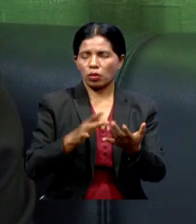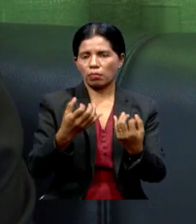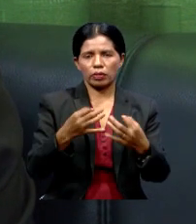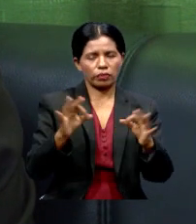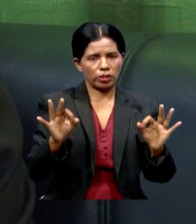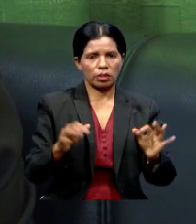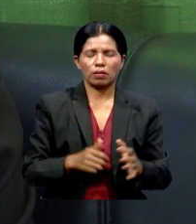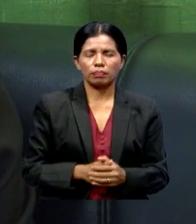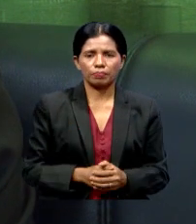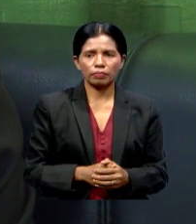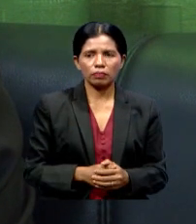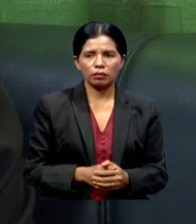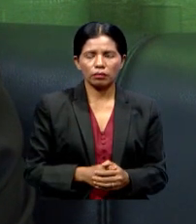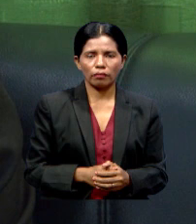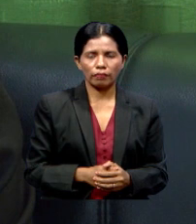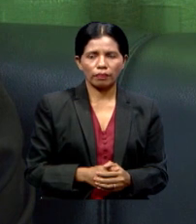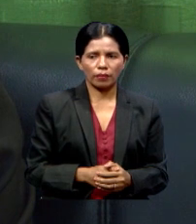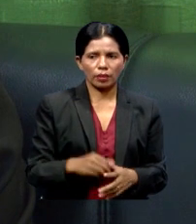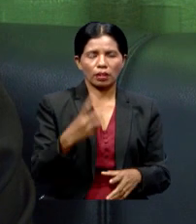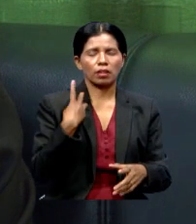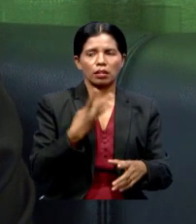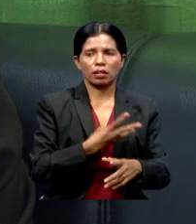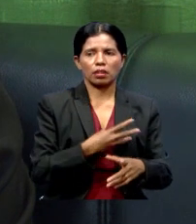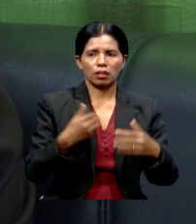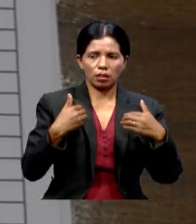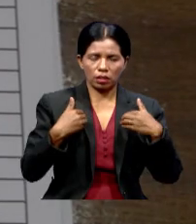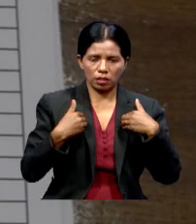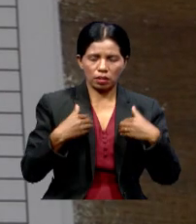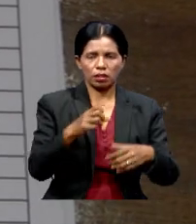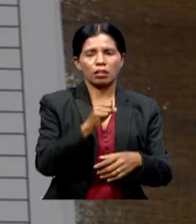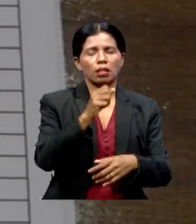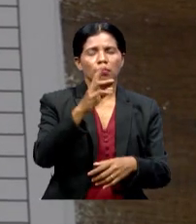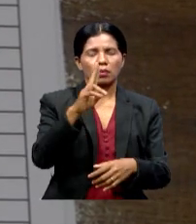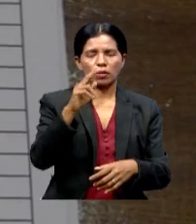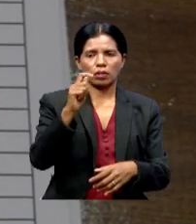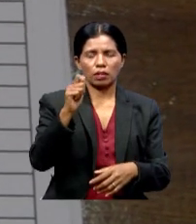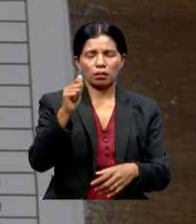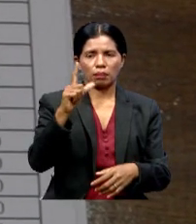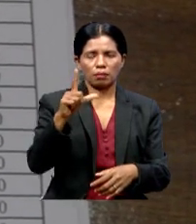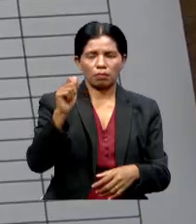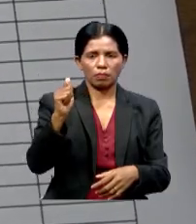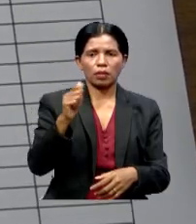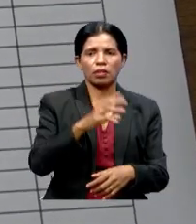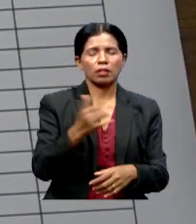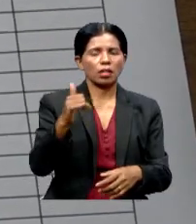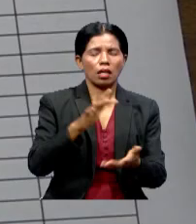por exemplo do cotrimoxazol, ita iha precisam salbutamol, ampicillin,